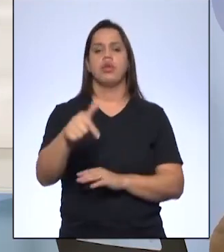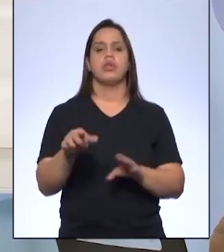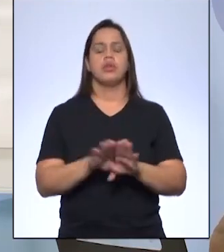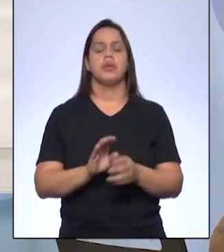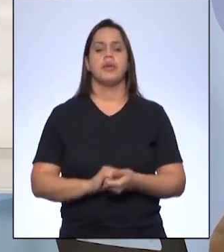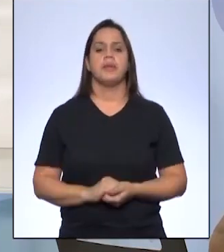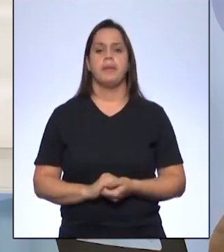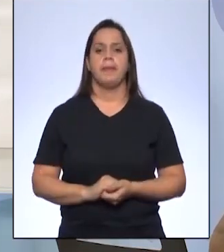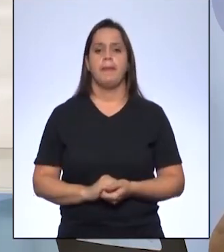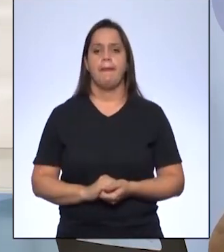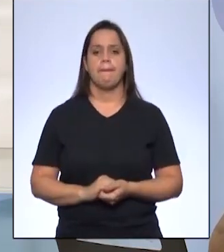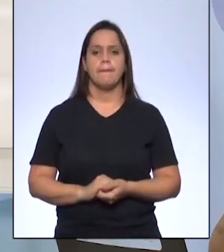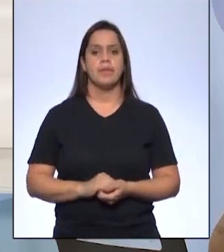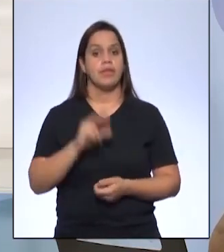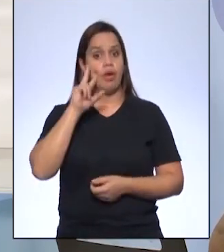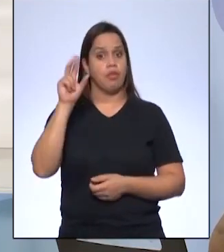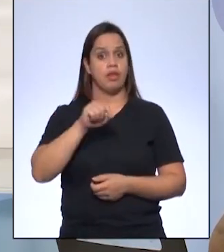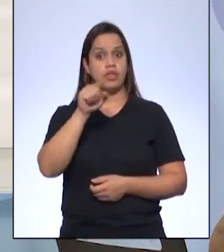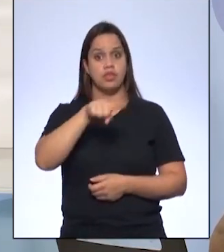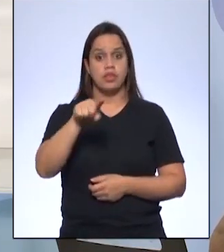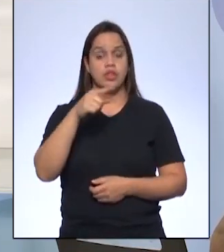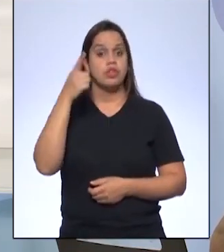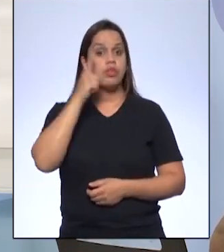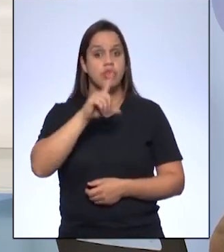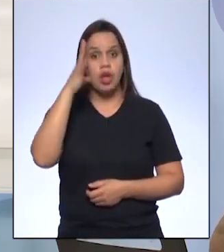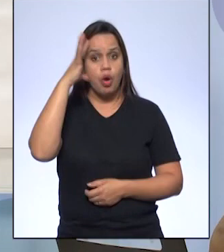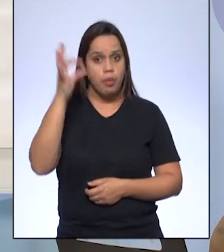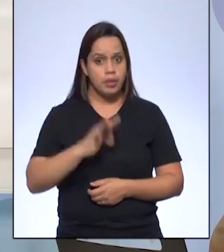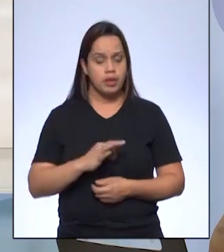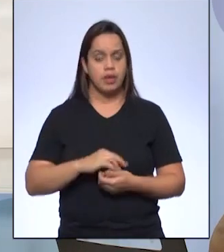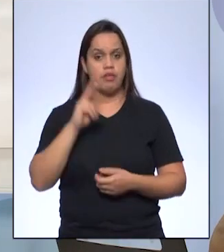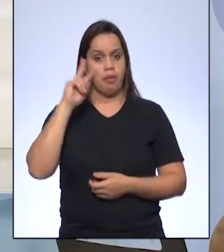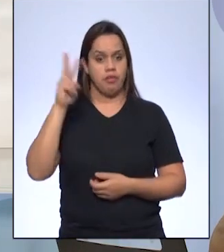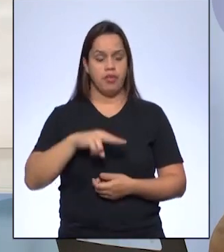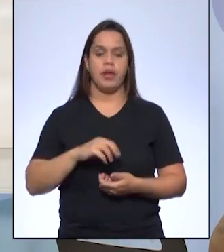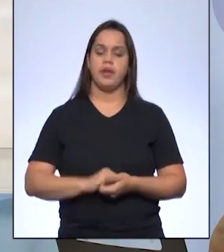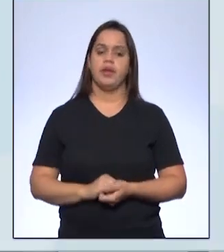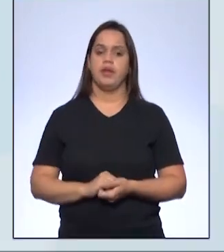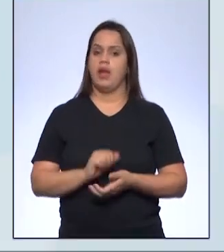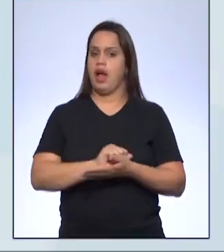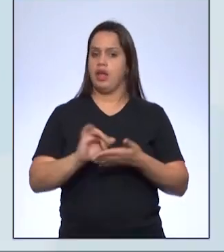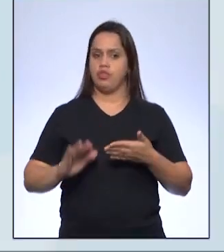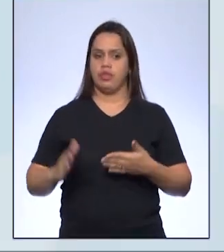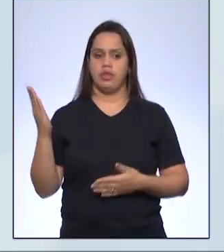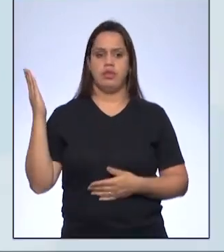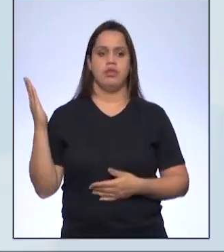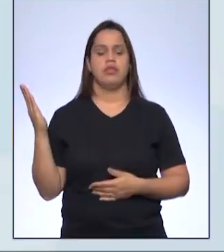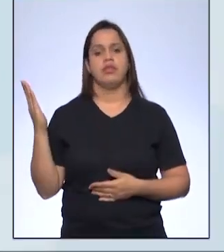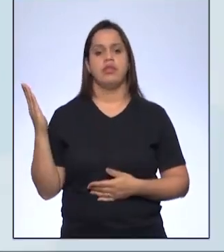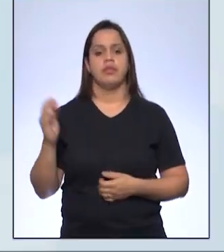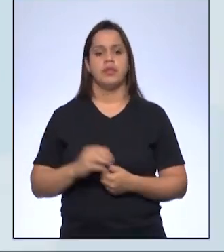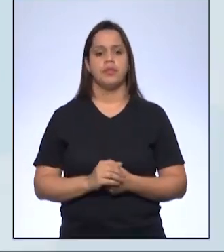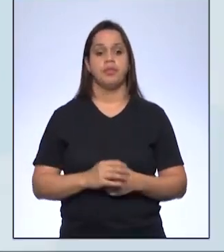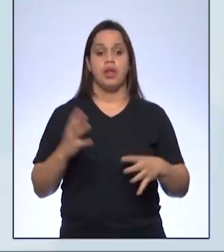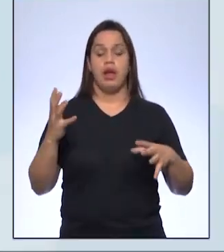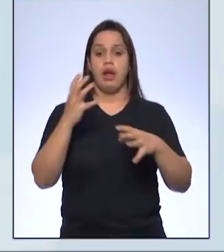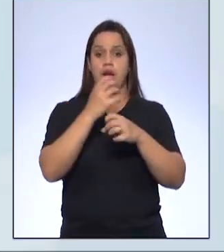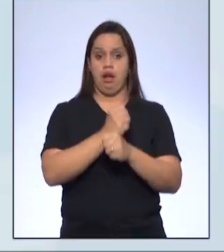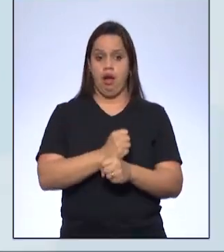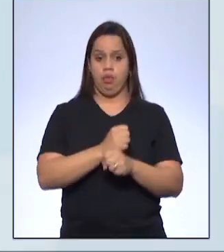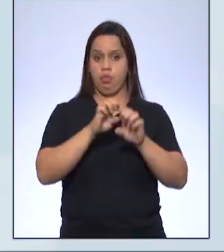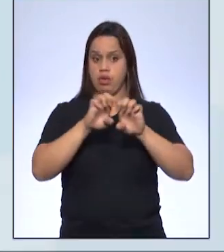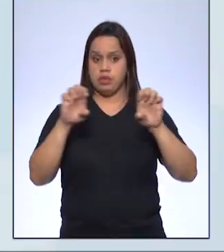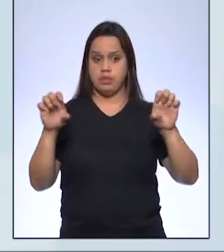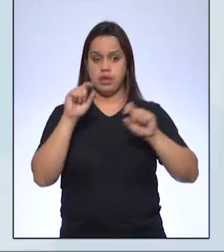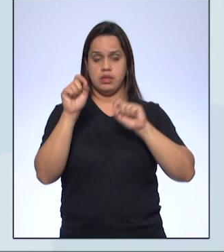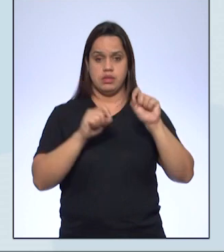situações. Vamos ver se vocês compreenderam isso. Olha a atividade. Calcule a